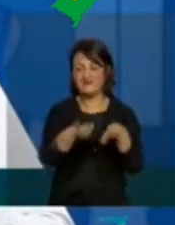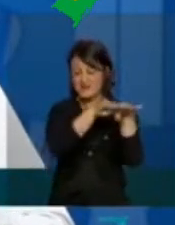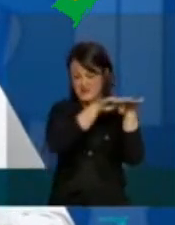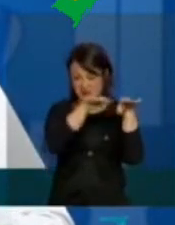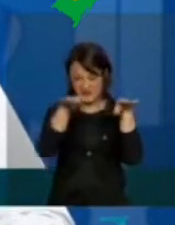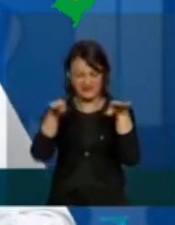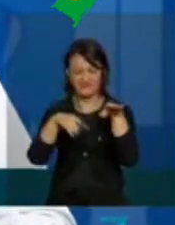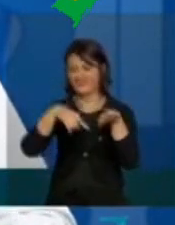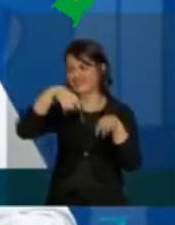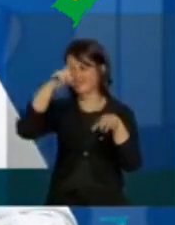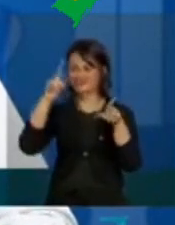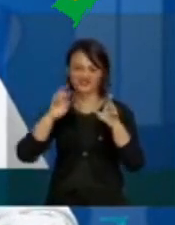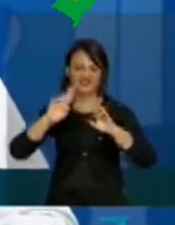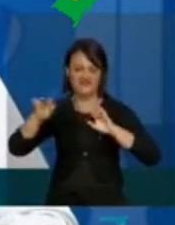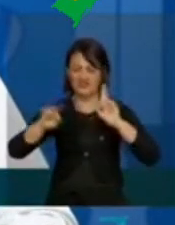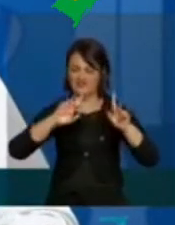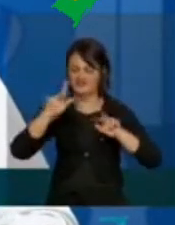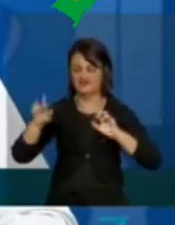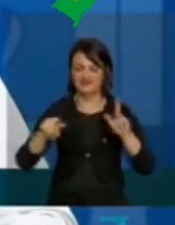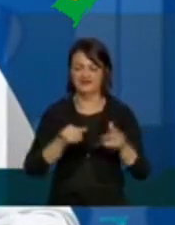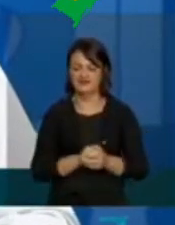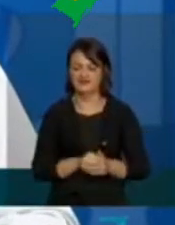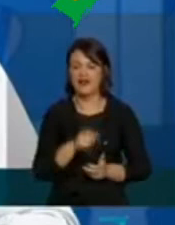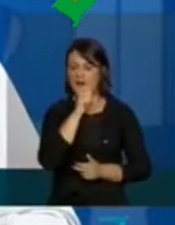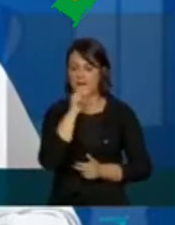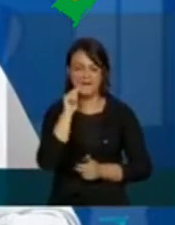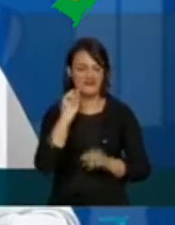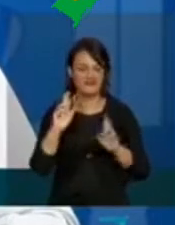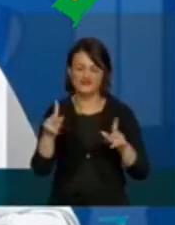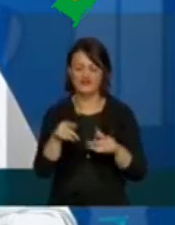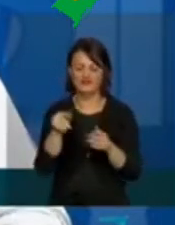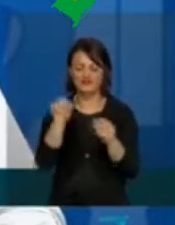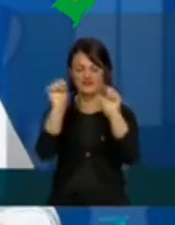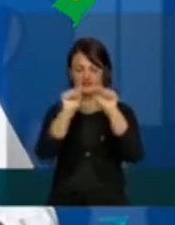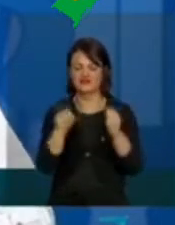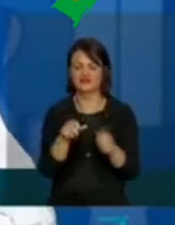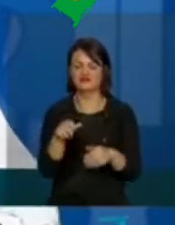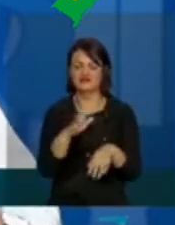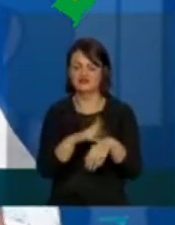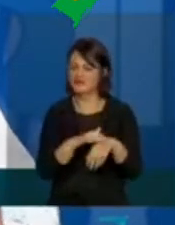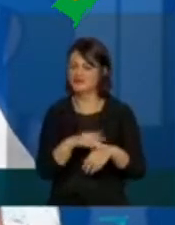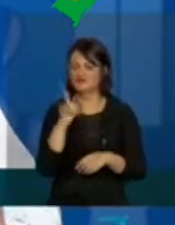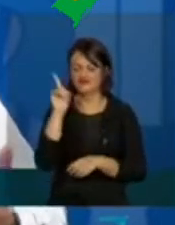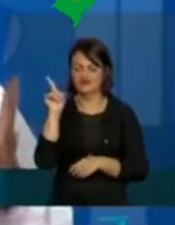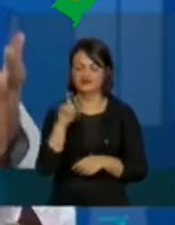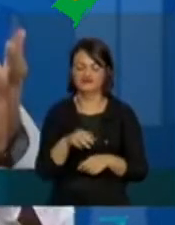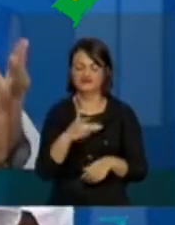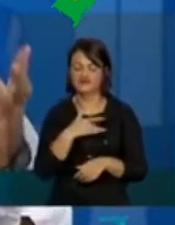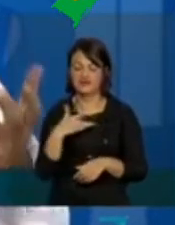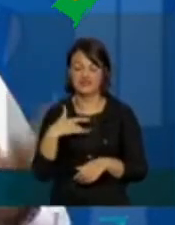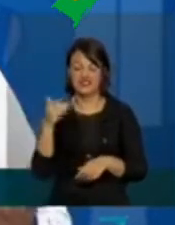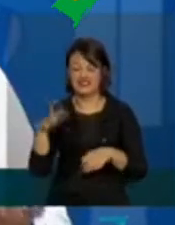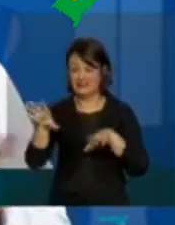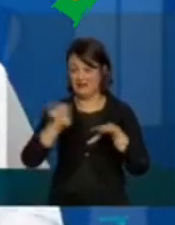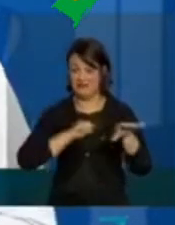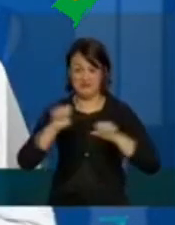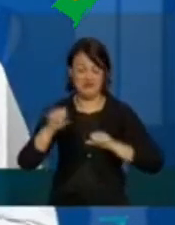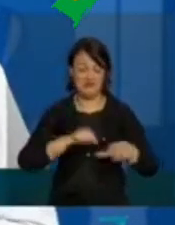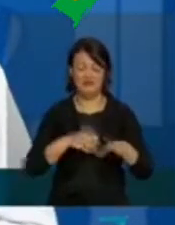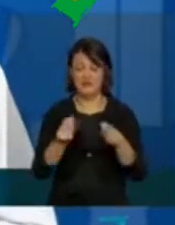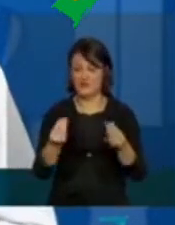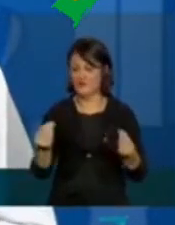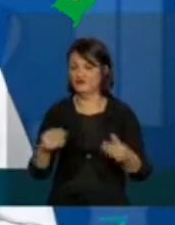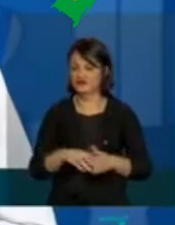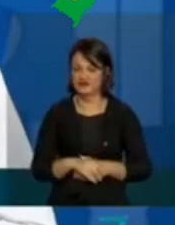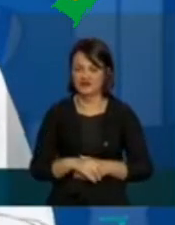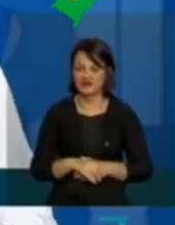país diferente. O Amapá tem um sistema de saúde pequeno e está com um nível de transmissão elevado. Você